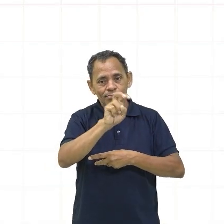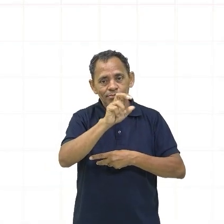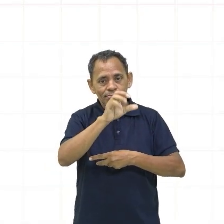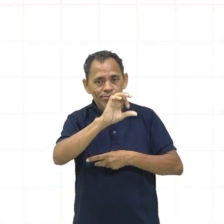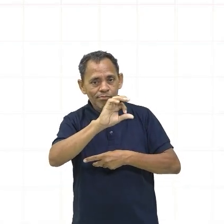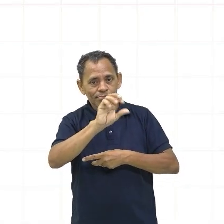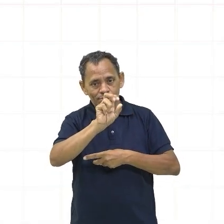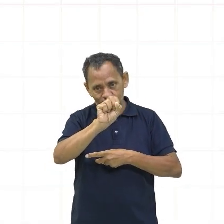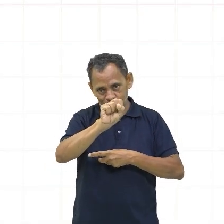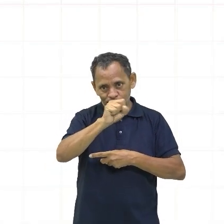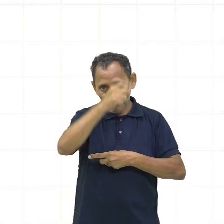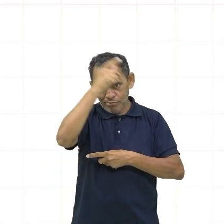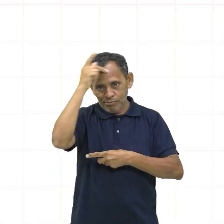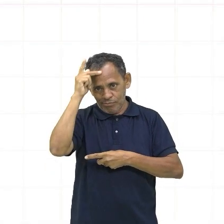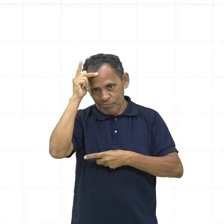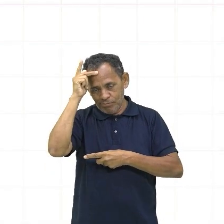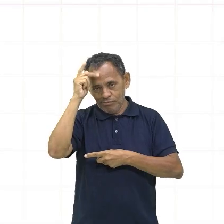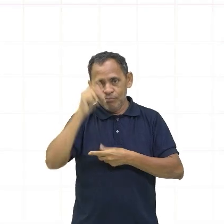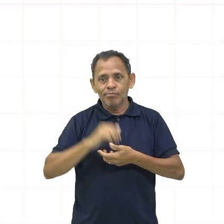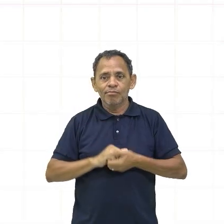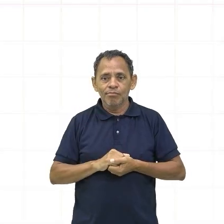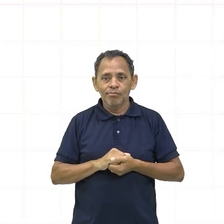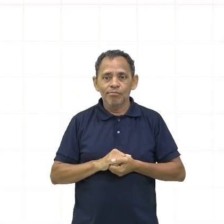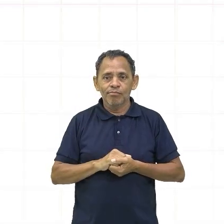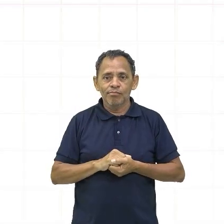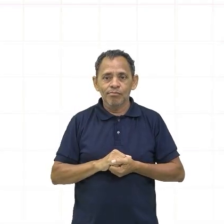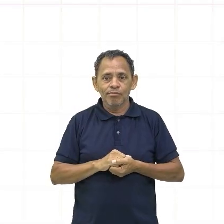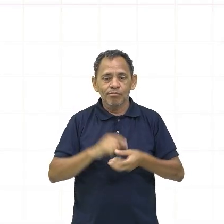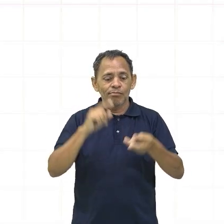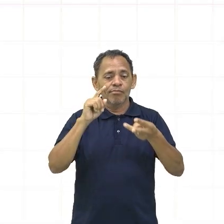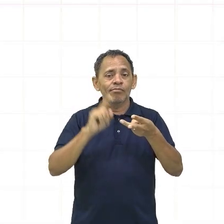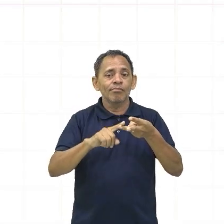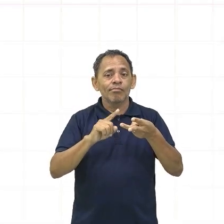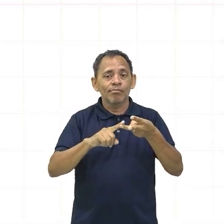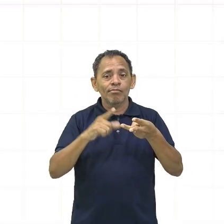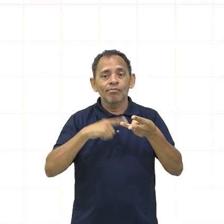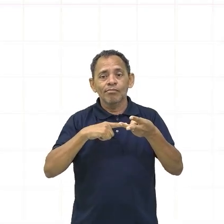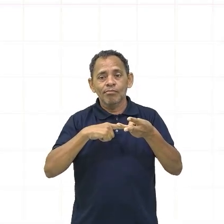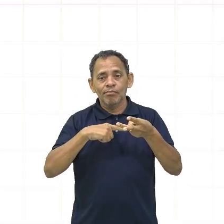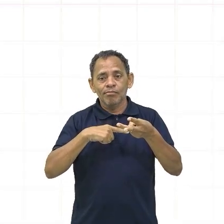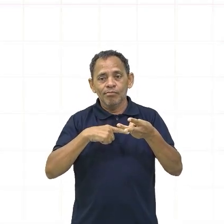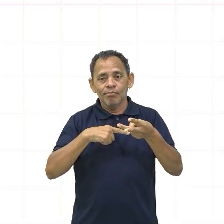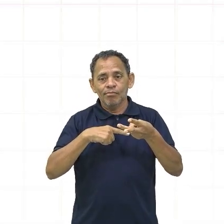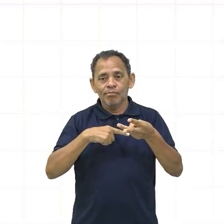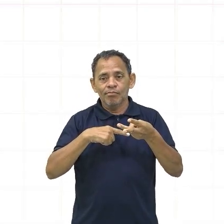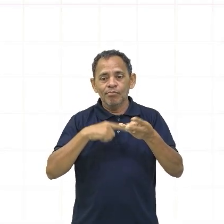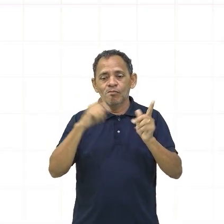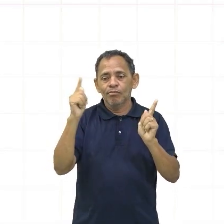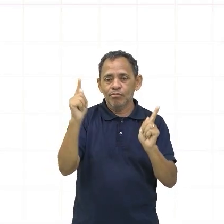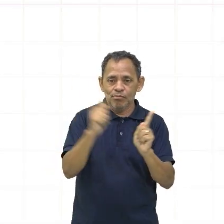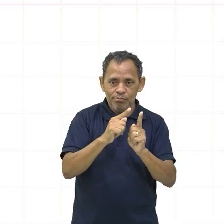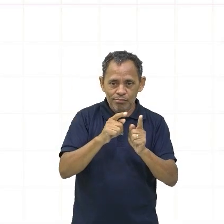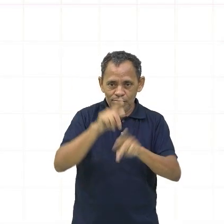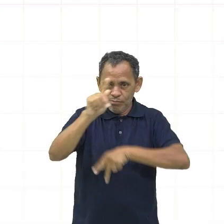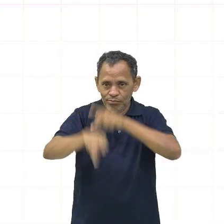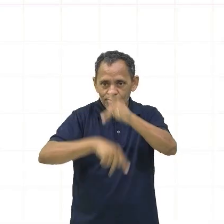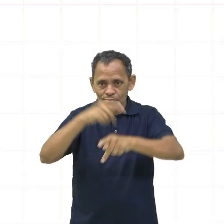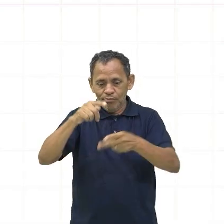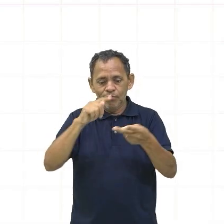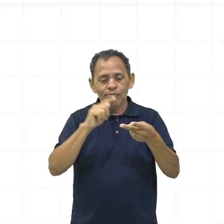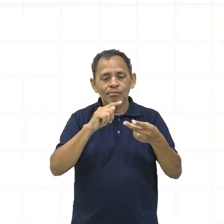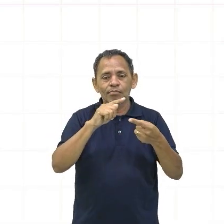103.598 pessoas, e nós temos aí também os municípios menos populosos do